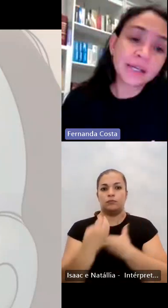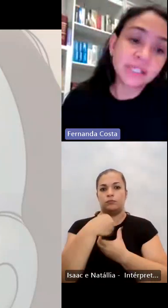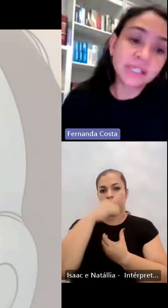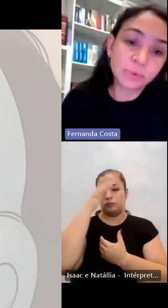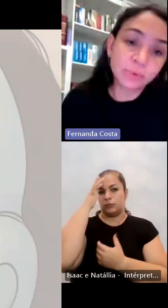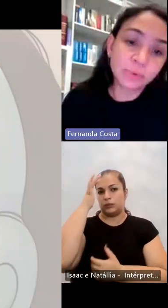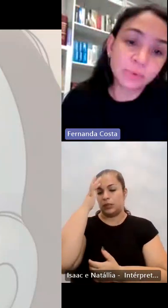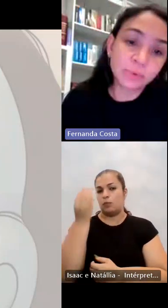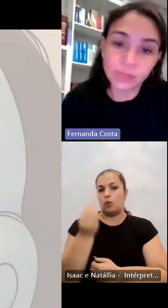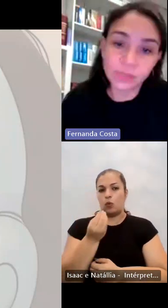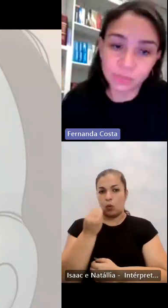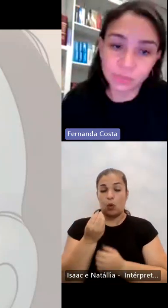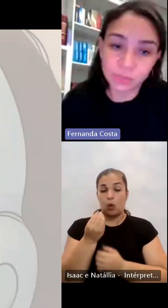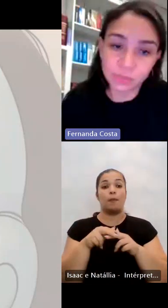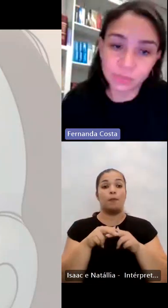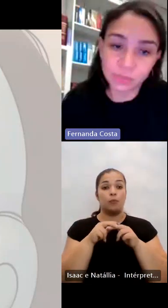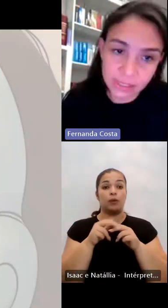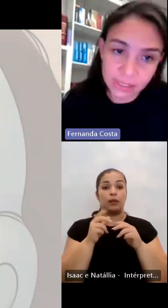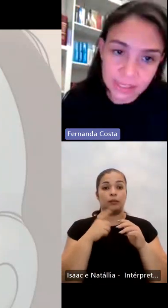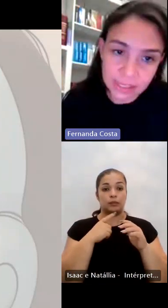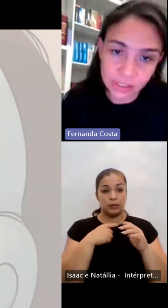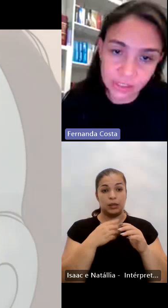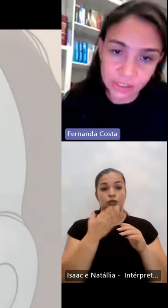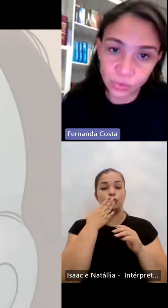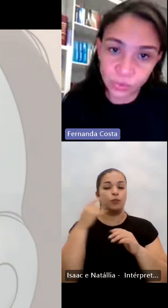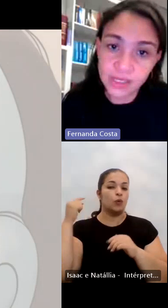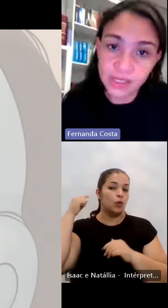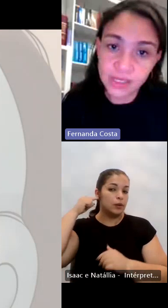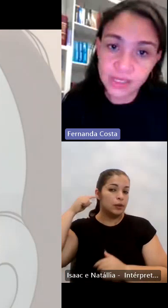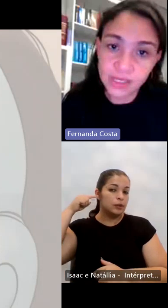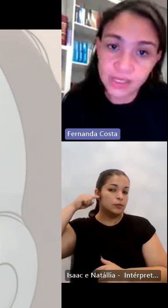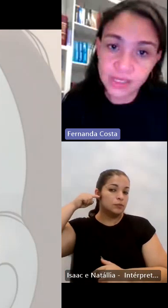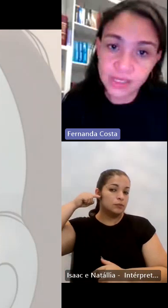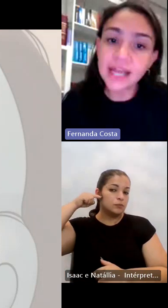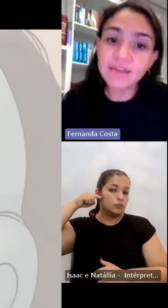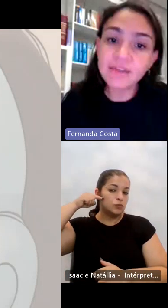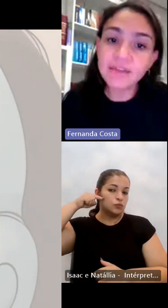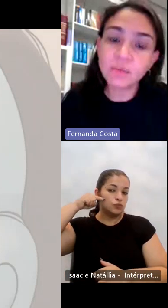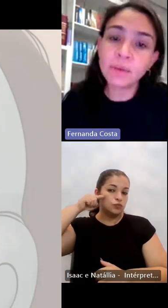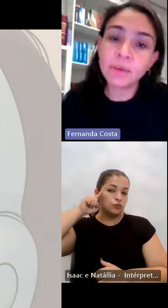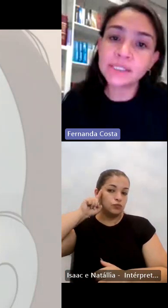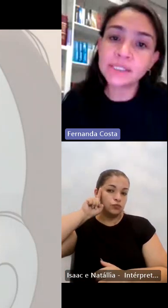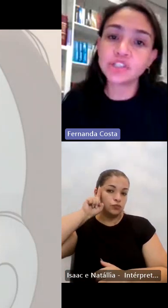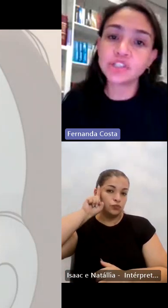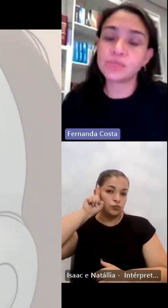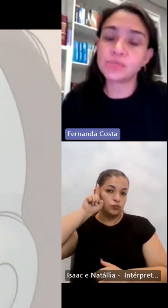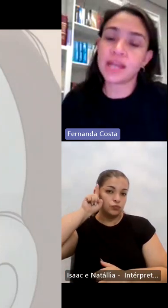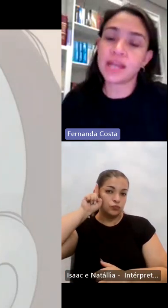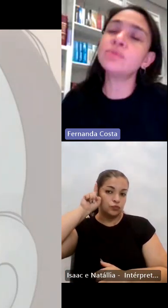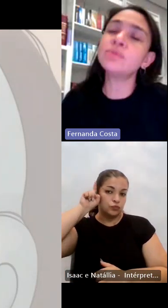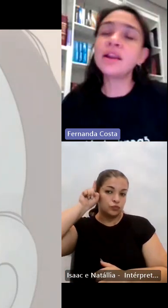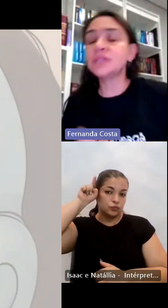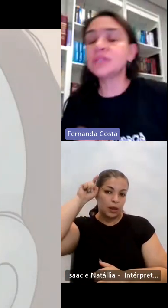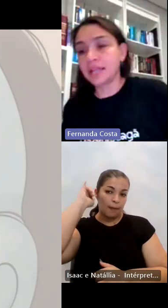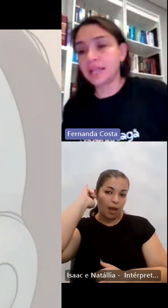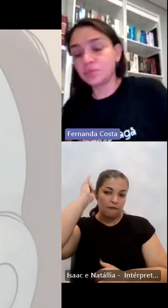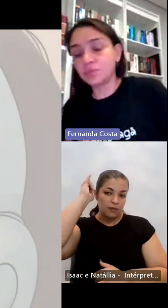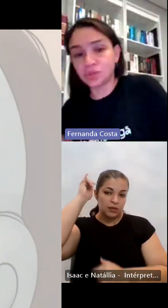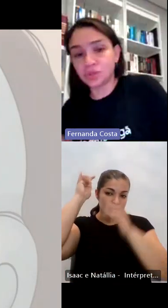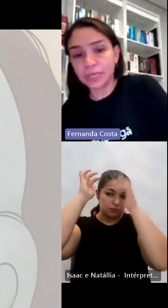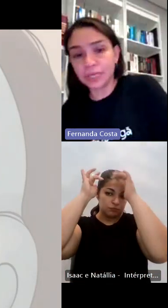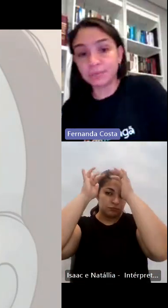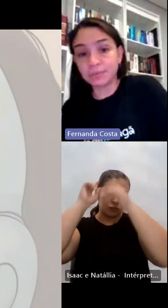chegam passando por todo isso, por todas essas estruturas, e aí elas levam uma mensagem para o cérebro falando que